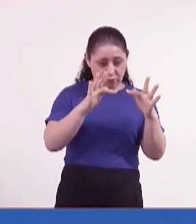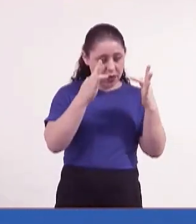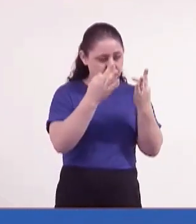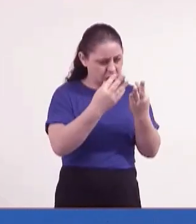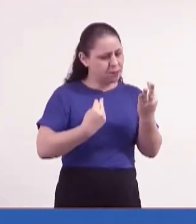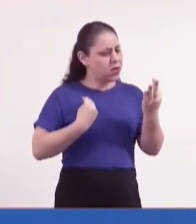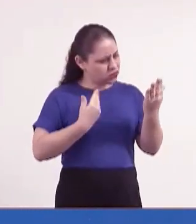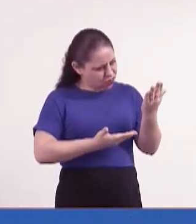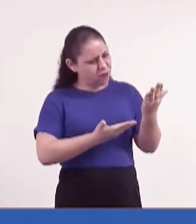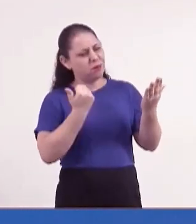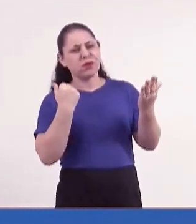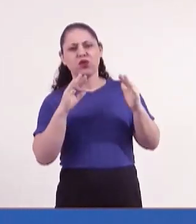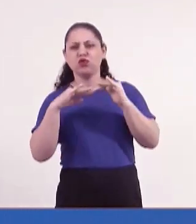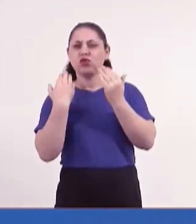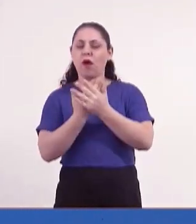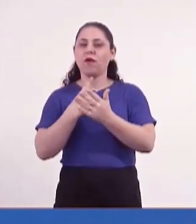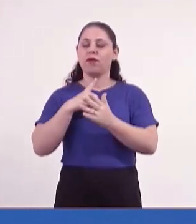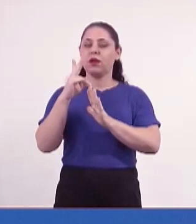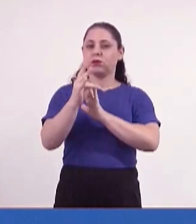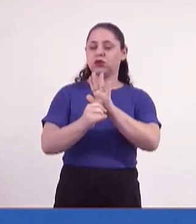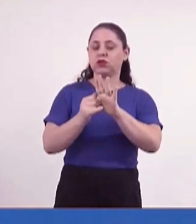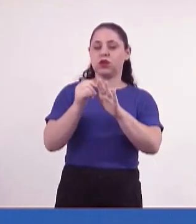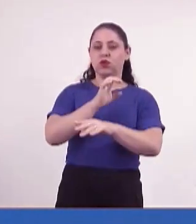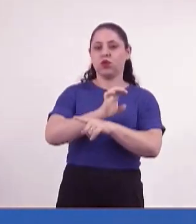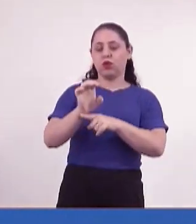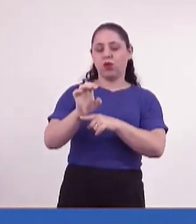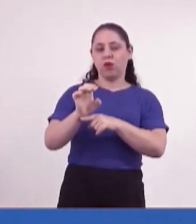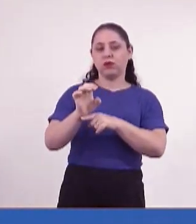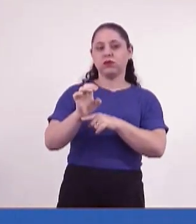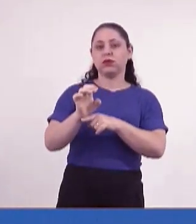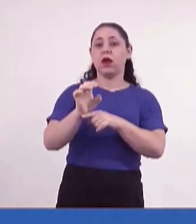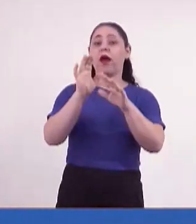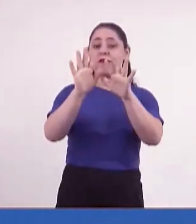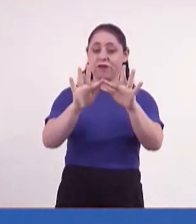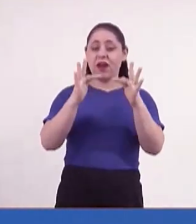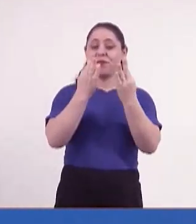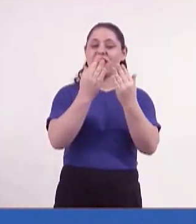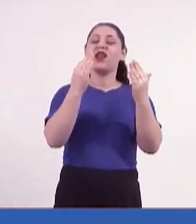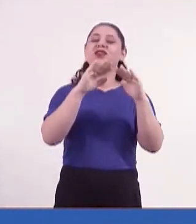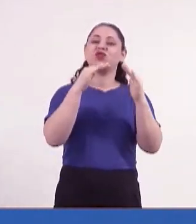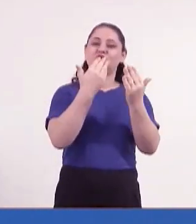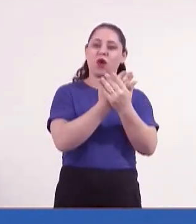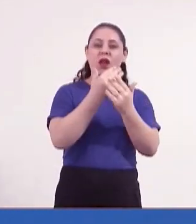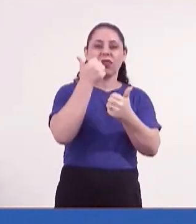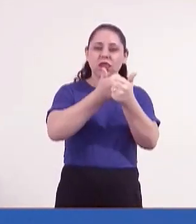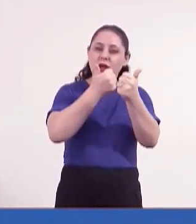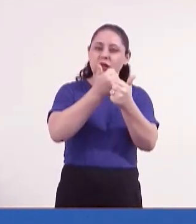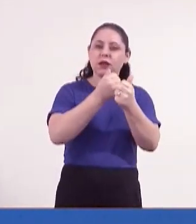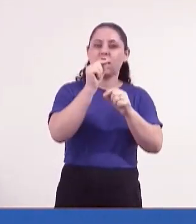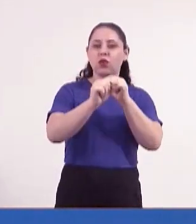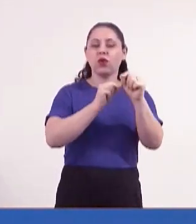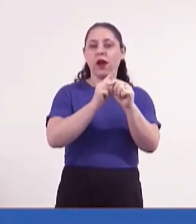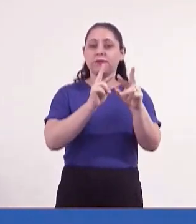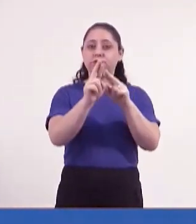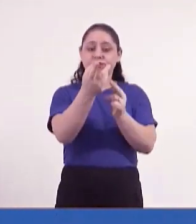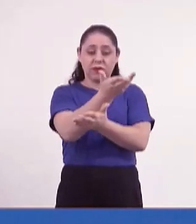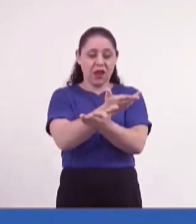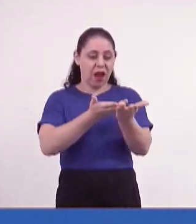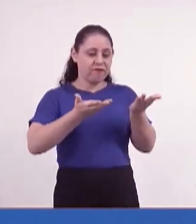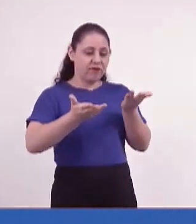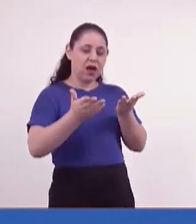famílias participem. Tem até um projeto do governo do estado chamado Família na Escola, como uma tentativa de envolver